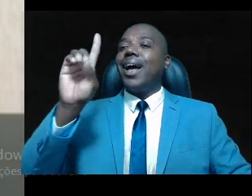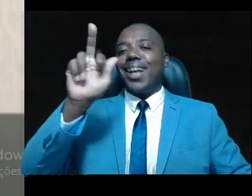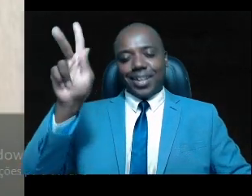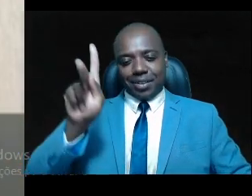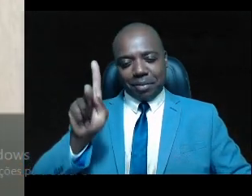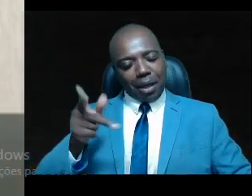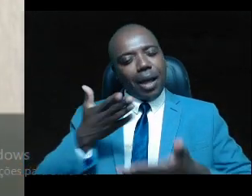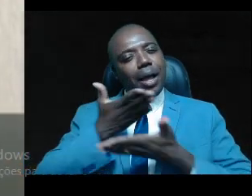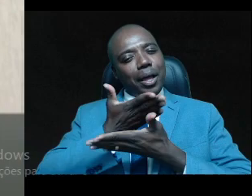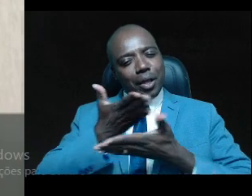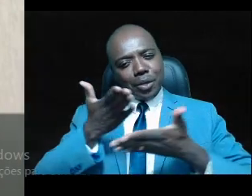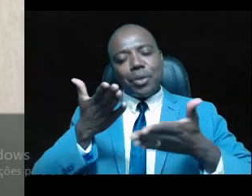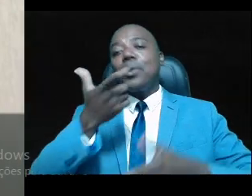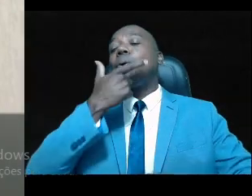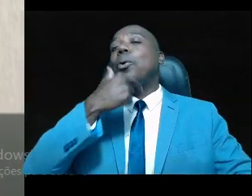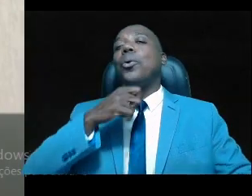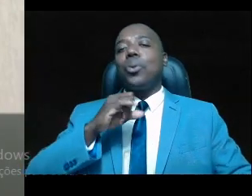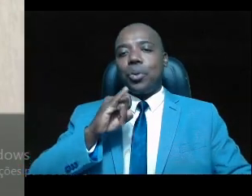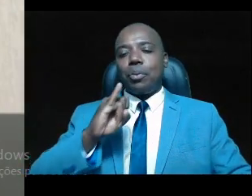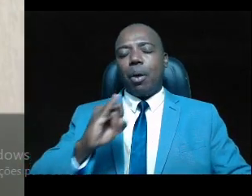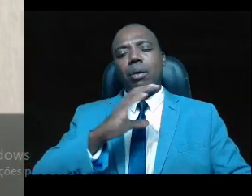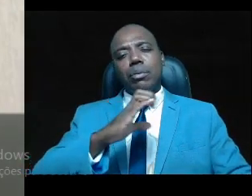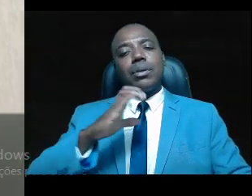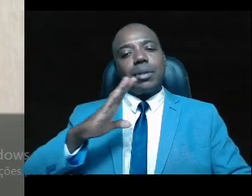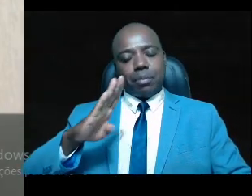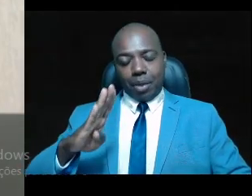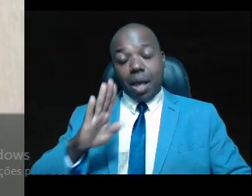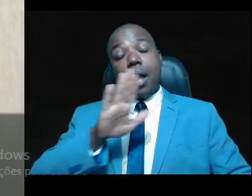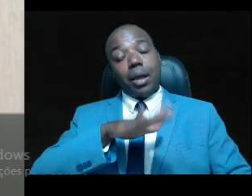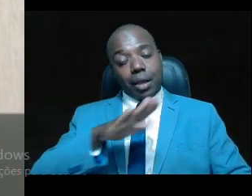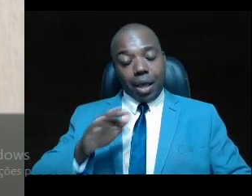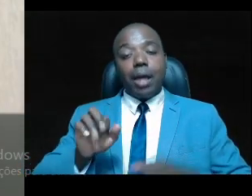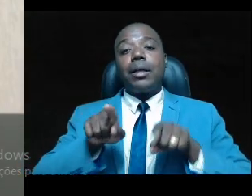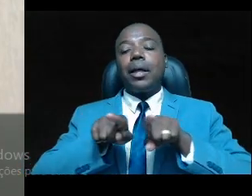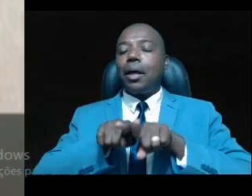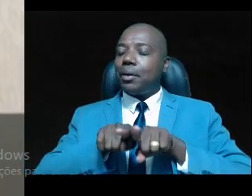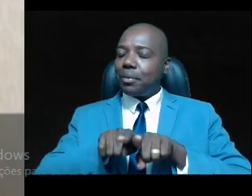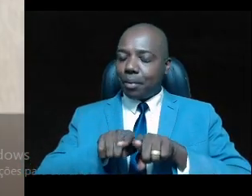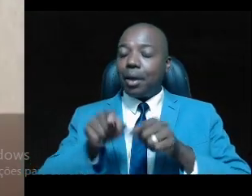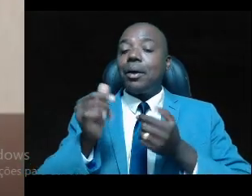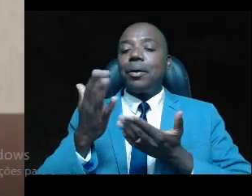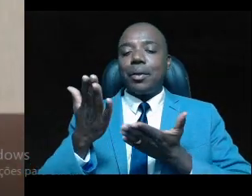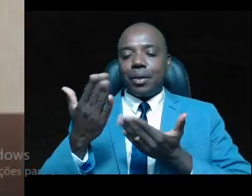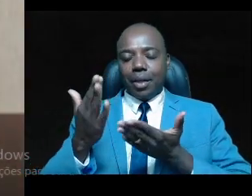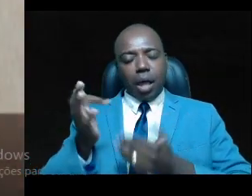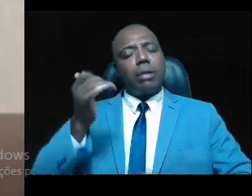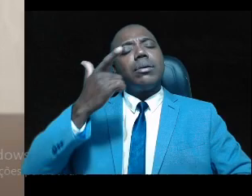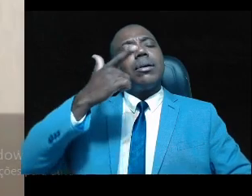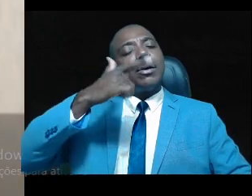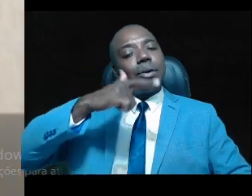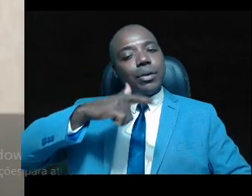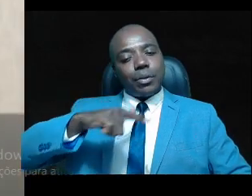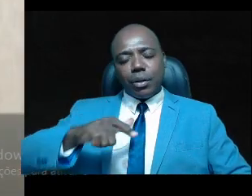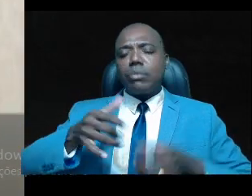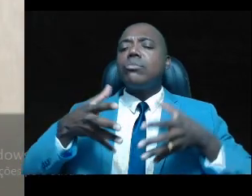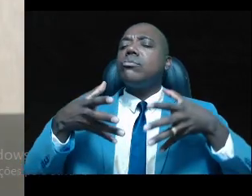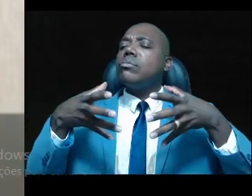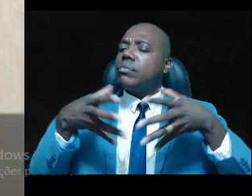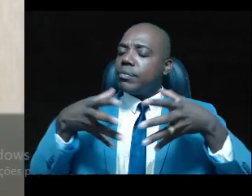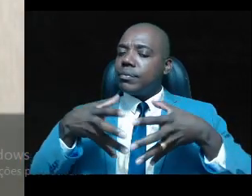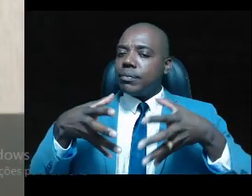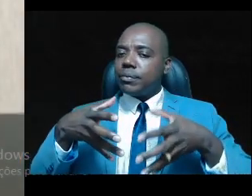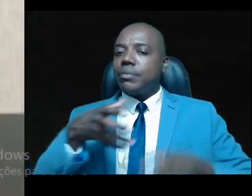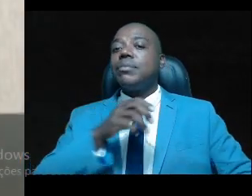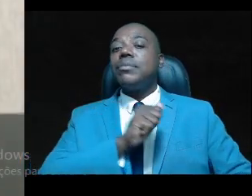para toda a nossa irmandade, mocidade e crianças. Mais uma vez, alguns dos